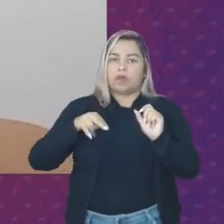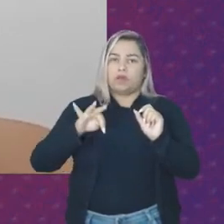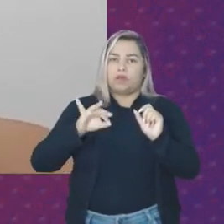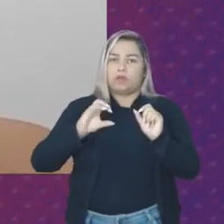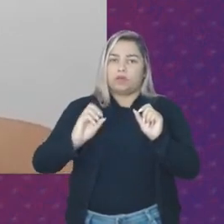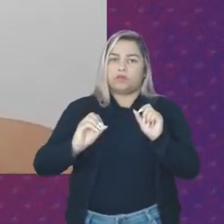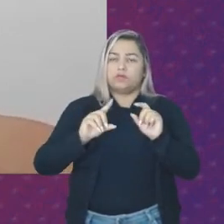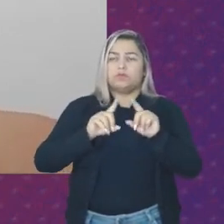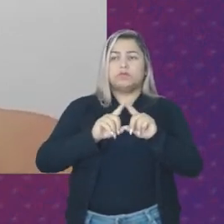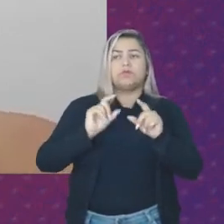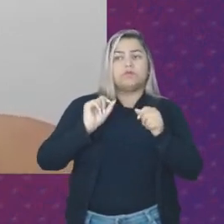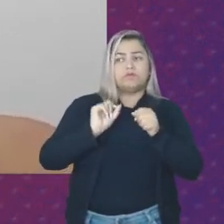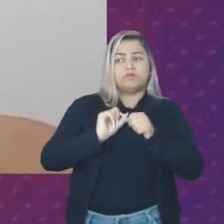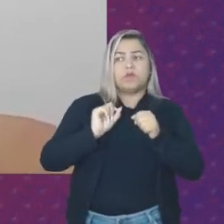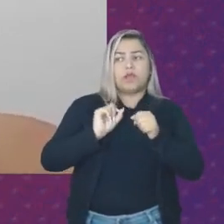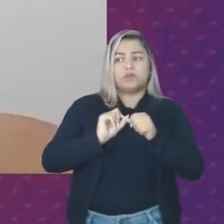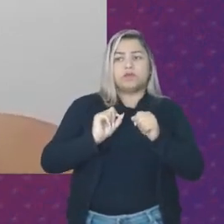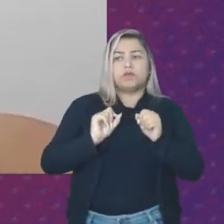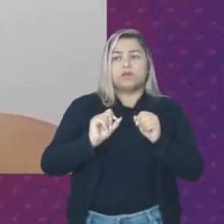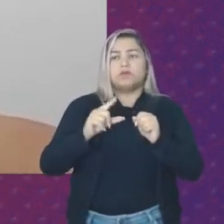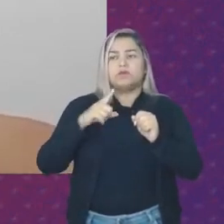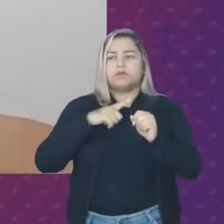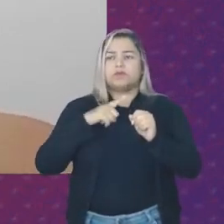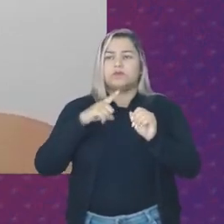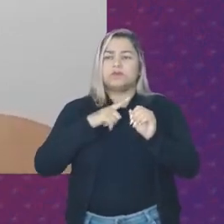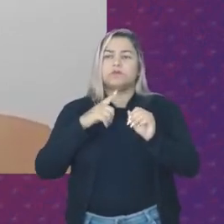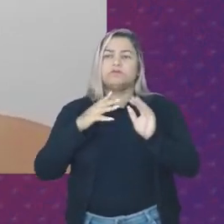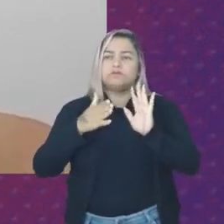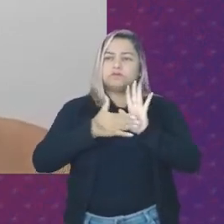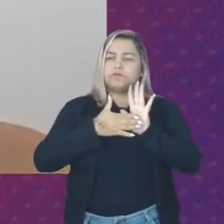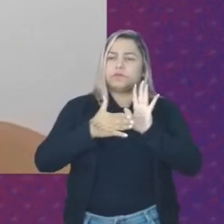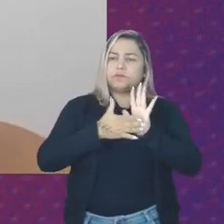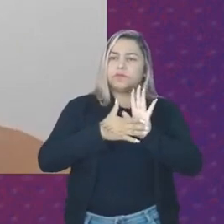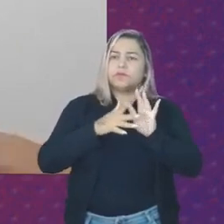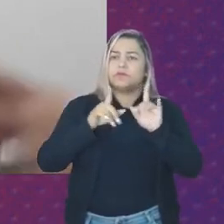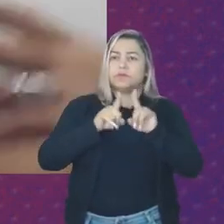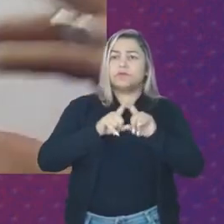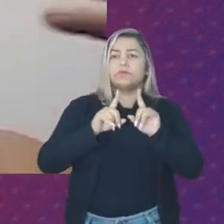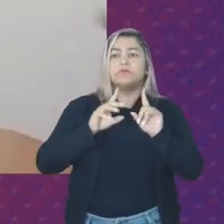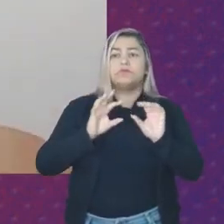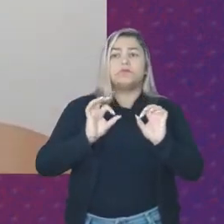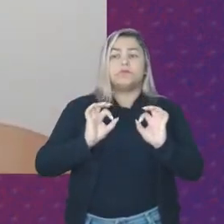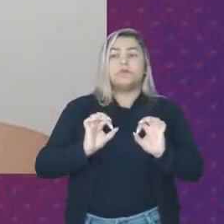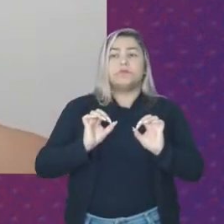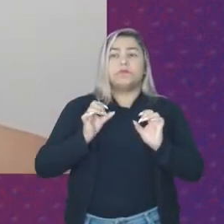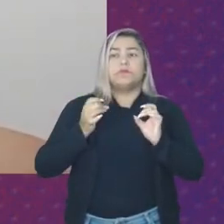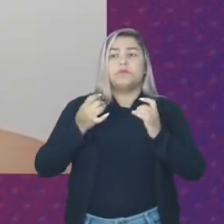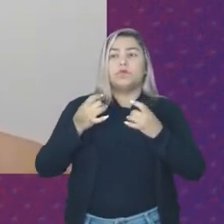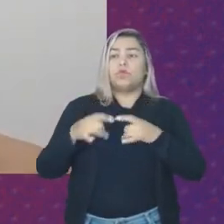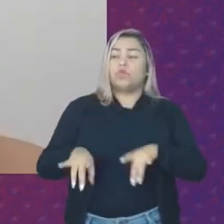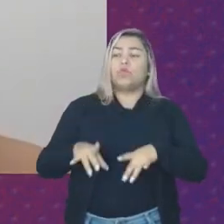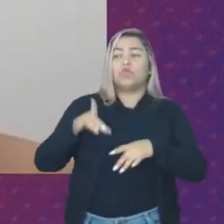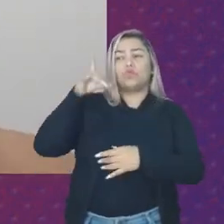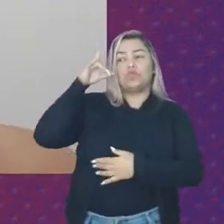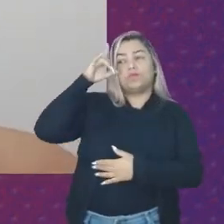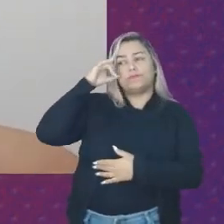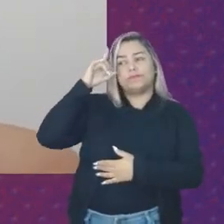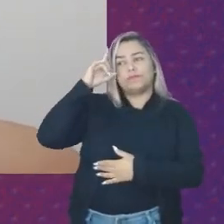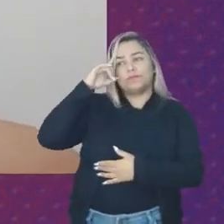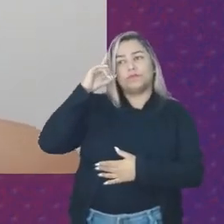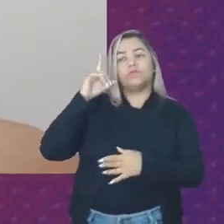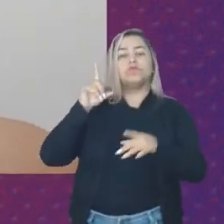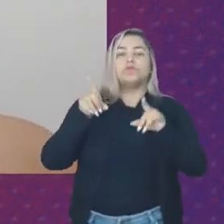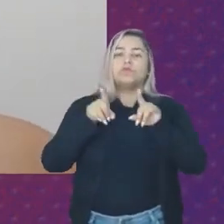que eu estou trazendo aqui, que tem a proposta de se desprender do tédio, né, dessa rotina do dia a dia.